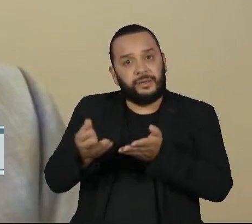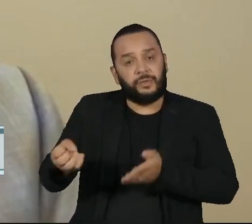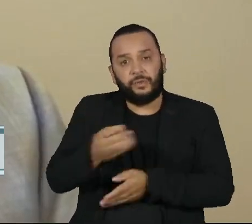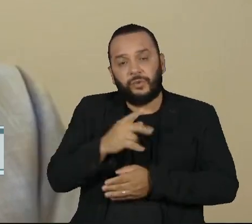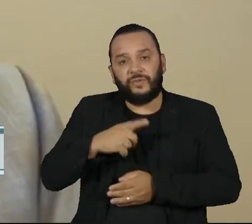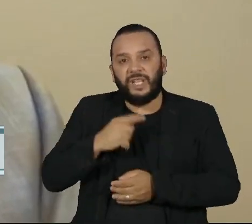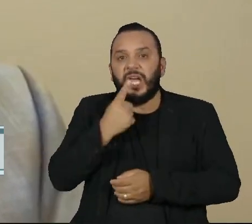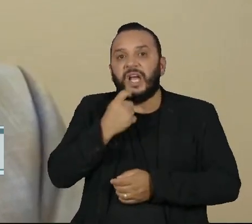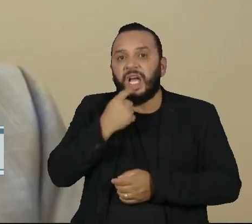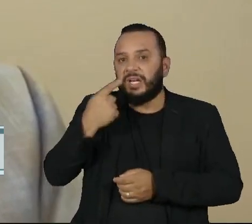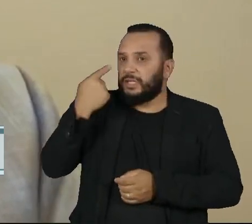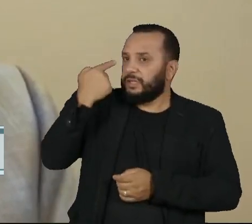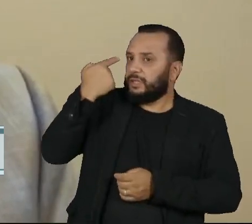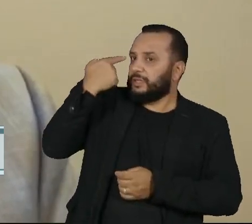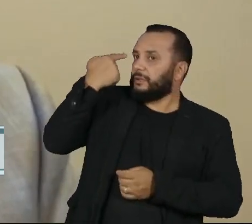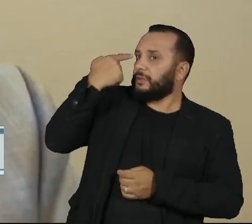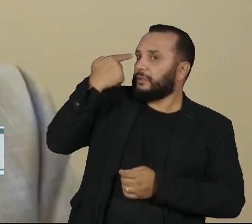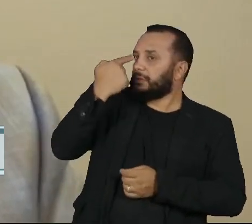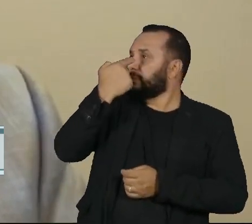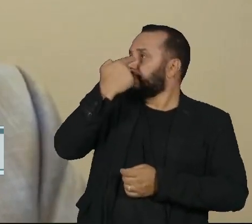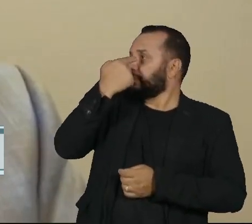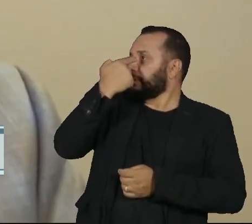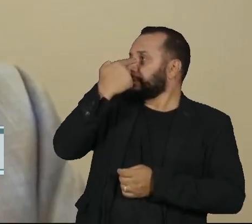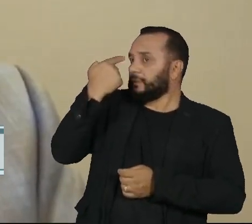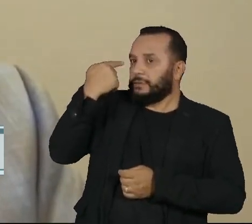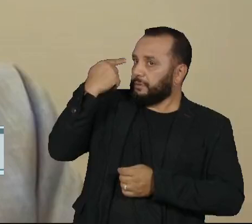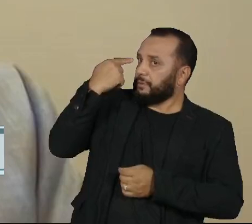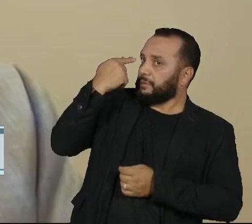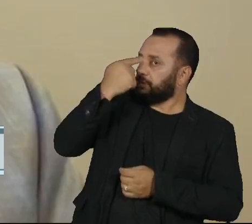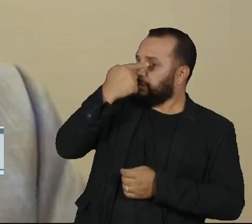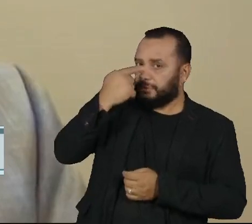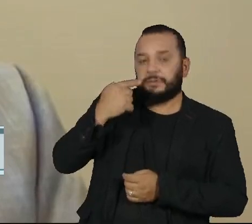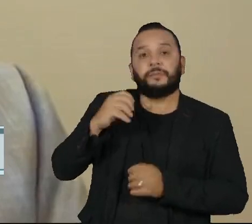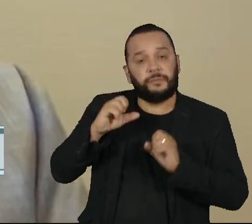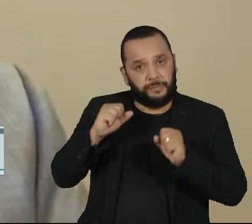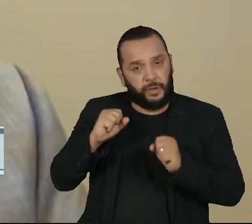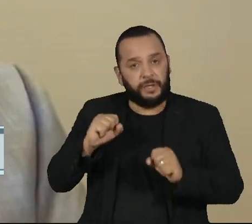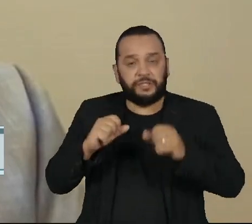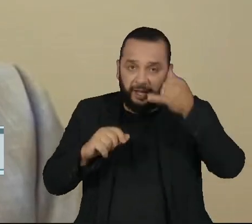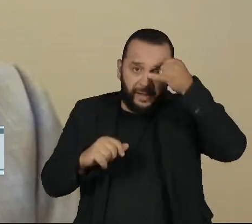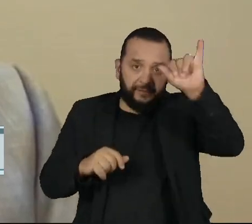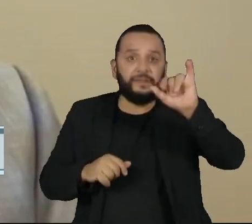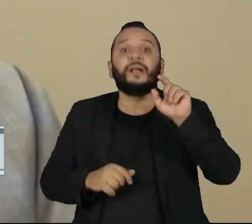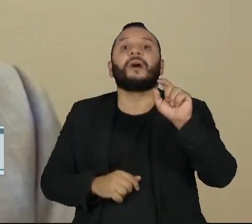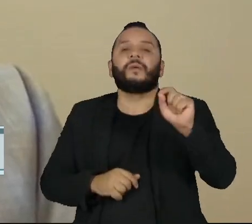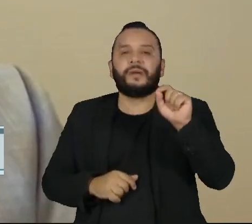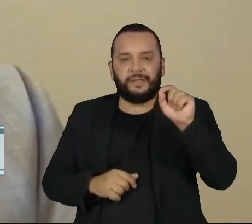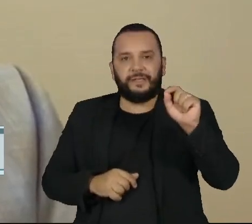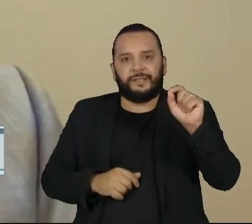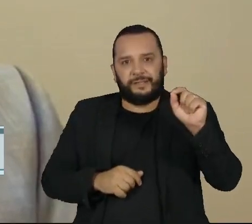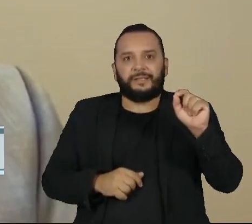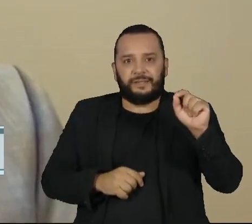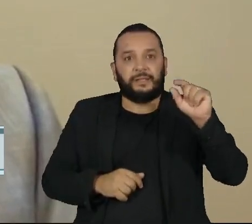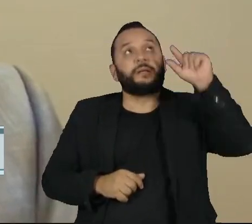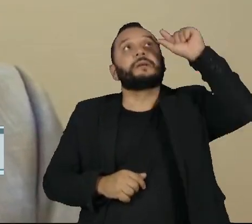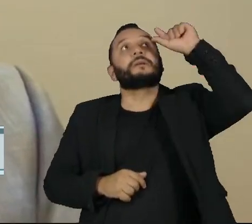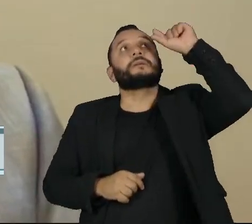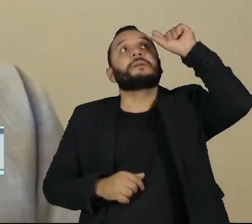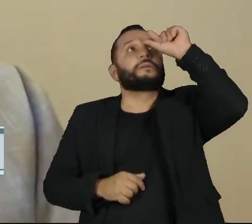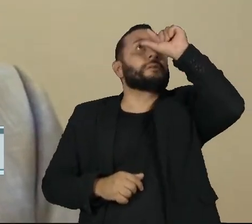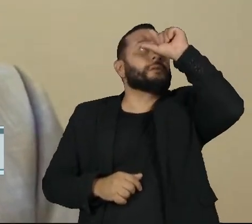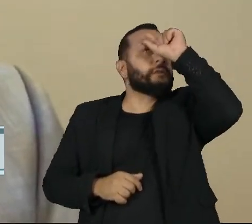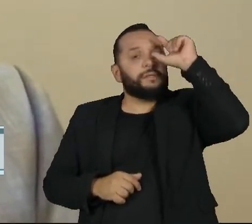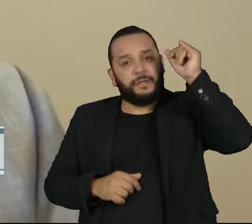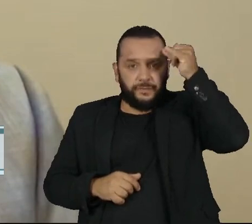laser, chama laser seletivo para o glaucoma, que pode substituir, em alguns casos, o tratamento com colírio, dando